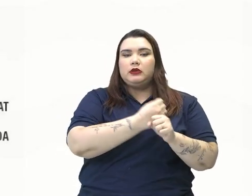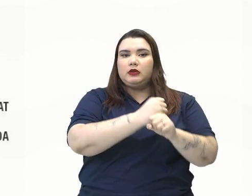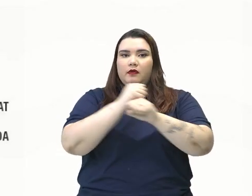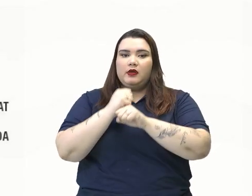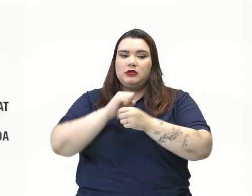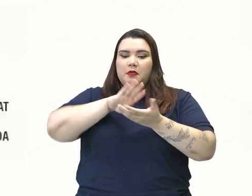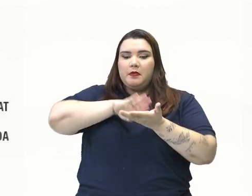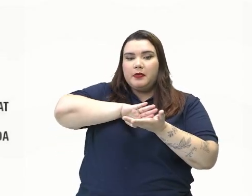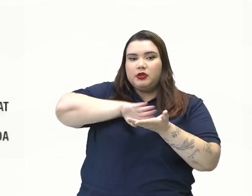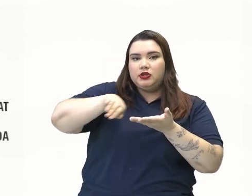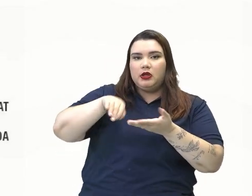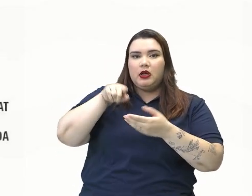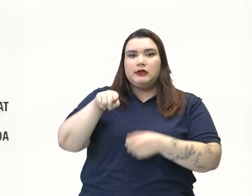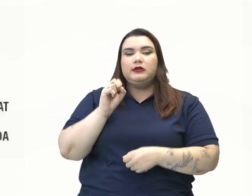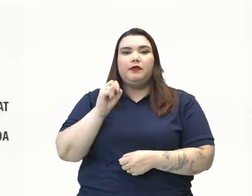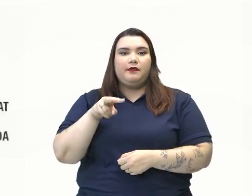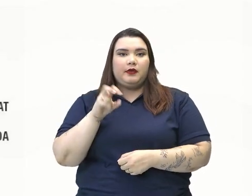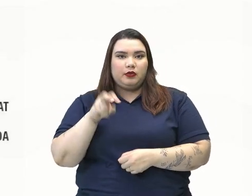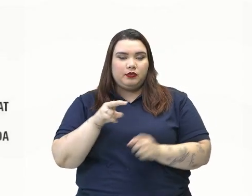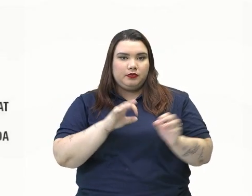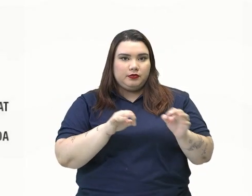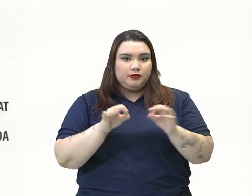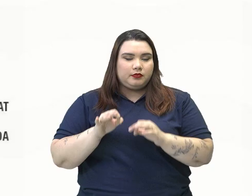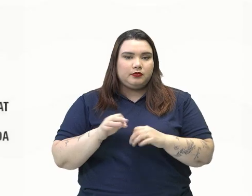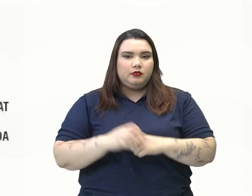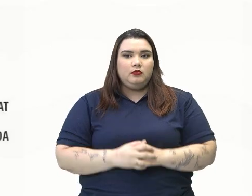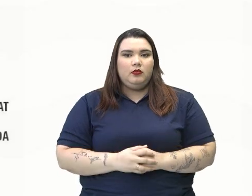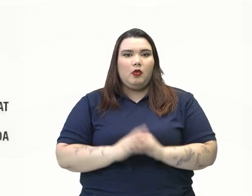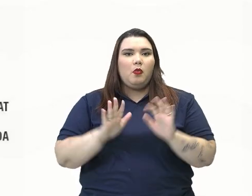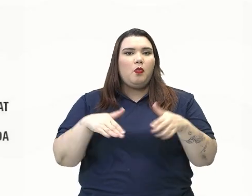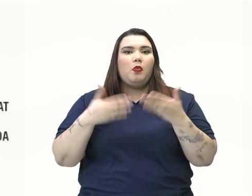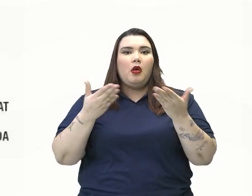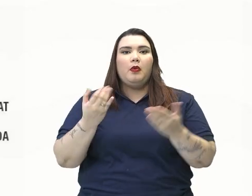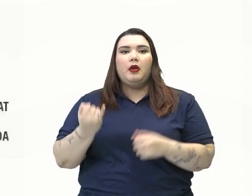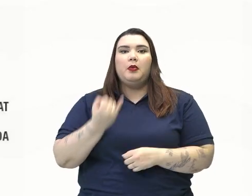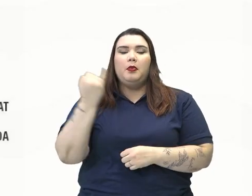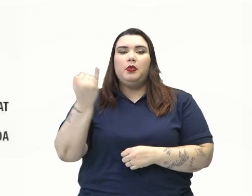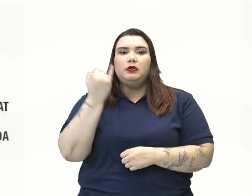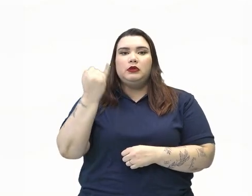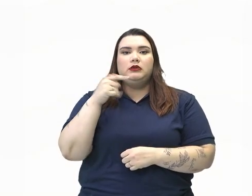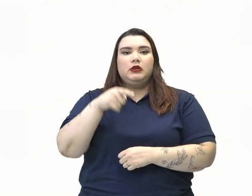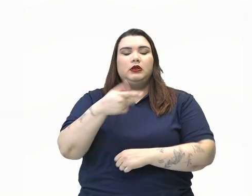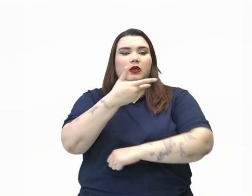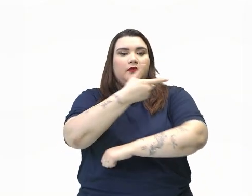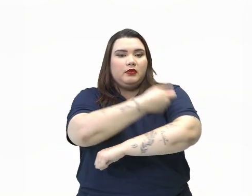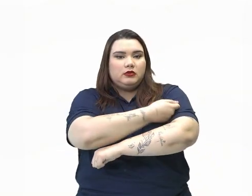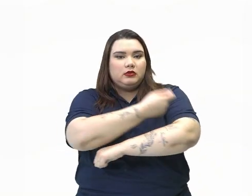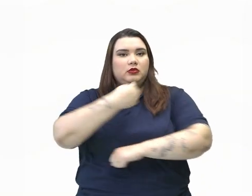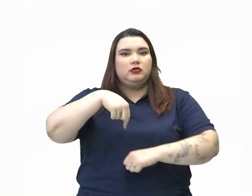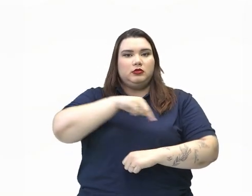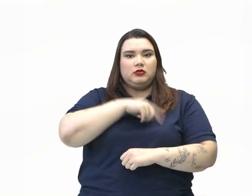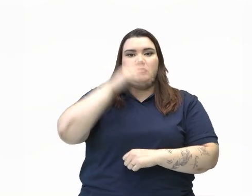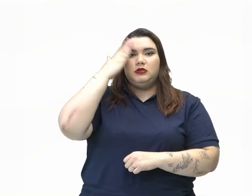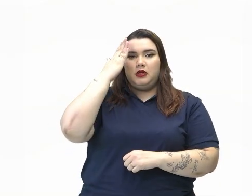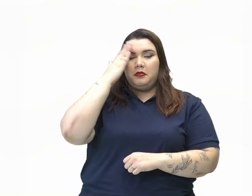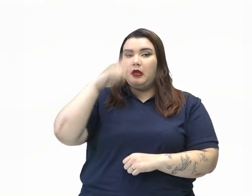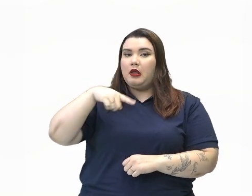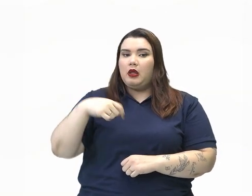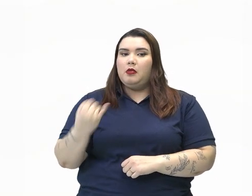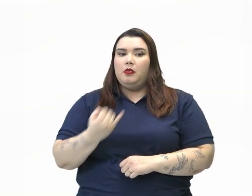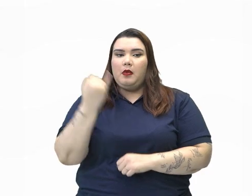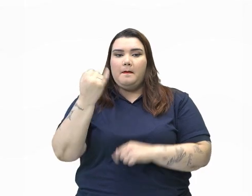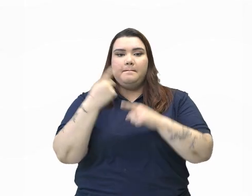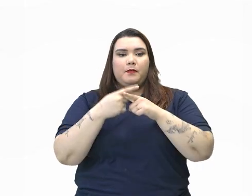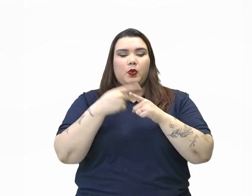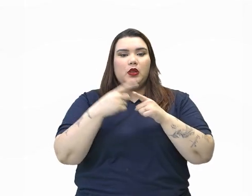esse patógeno, esse vírus. E qual é a importância da vacinação, né? Todos sabemos que ela é importante, mas é porque